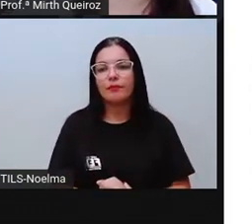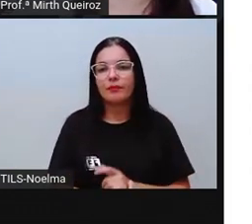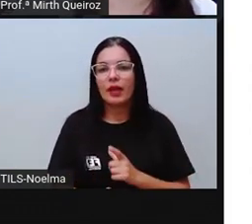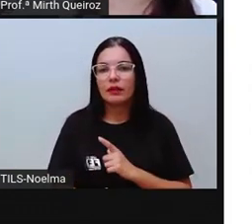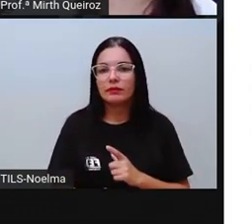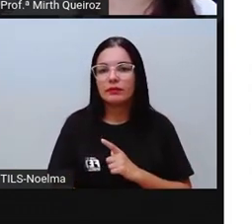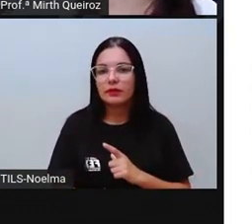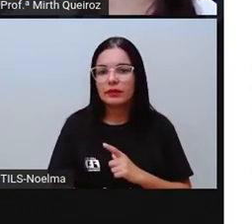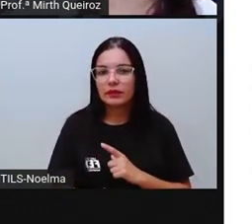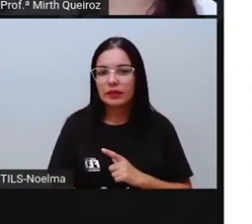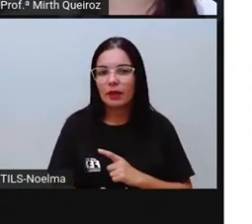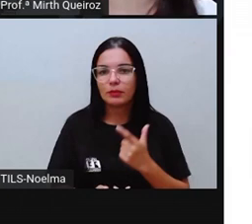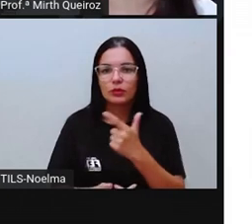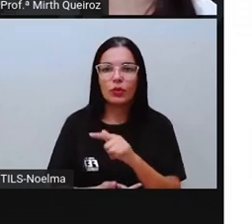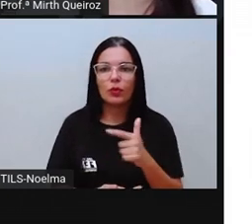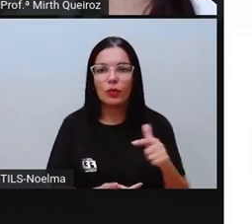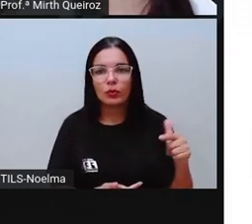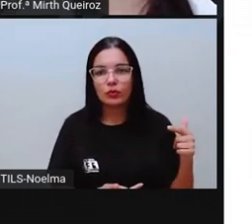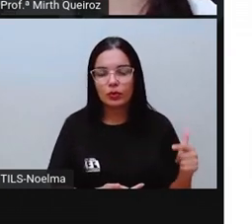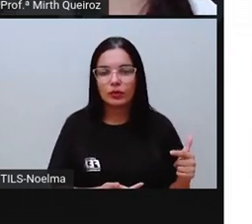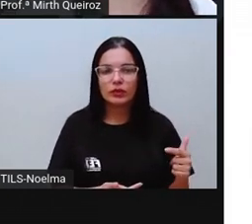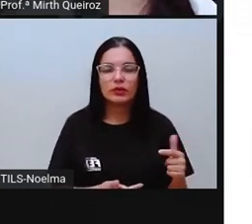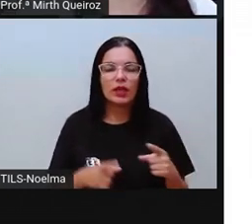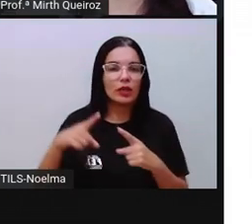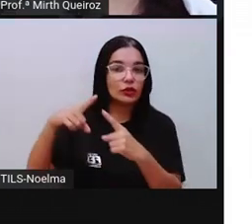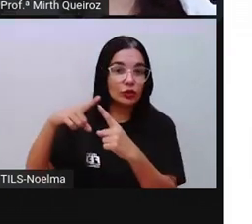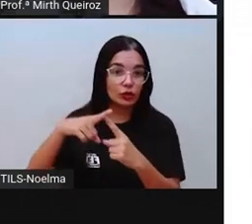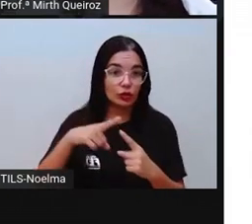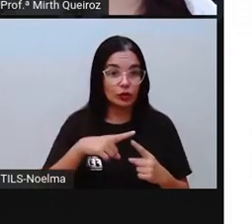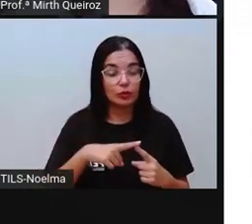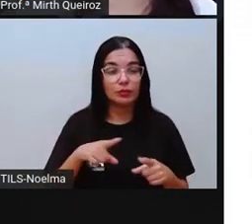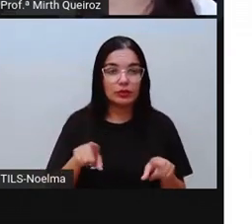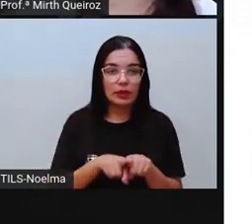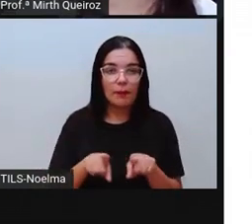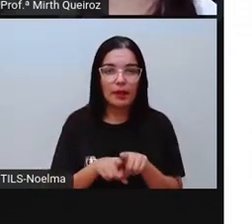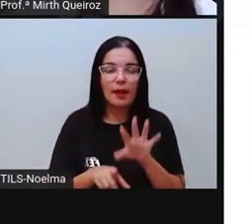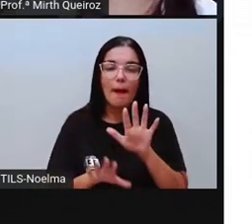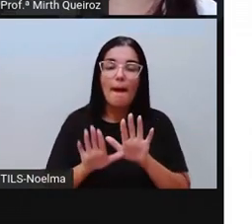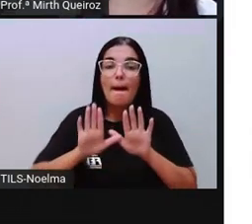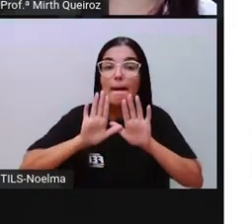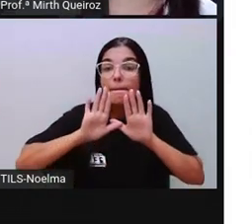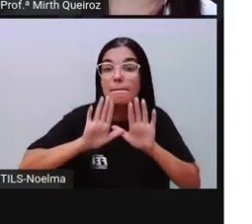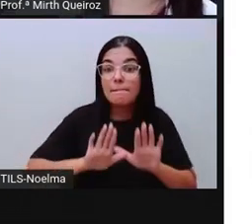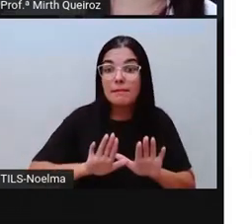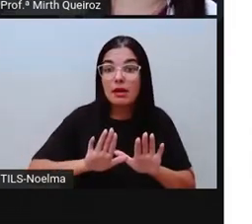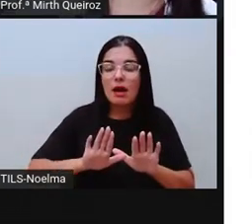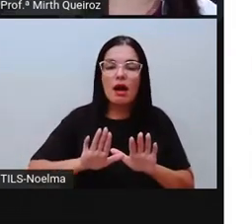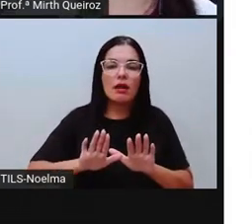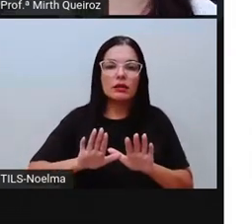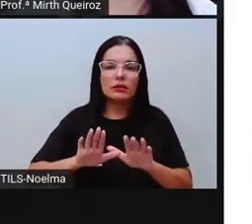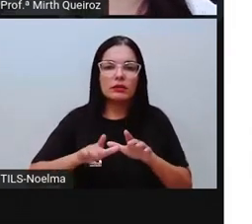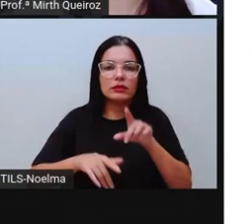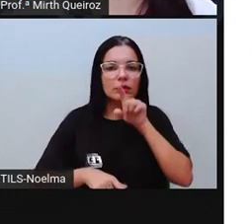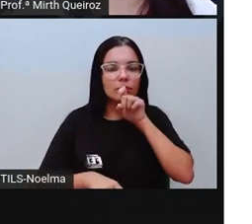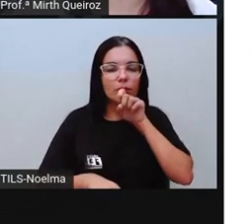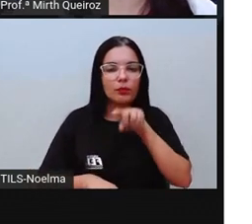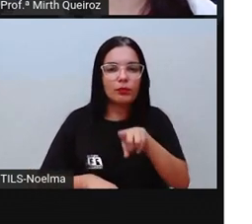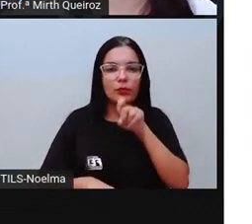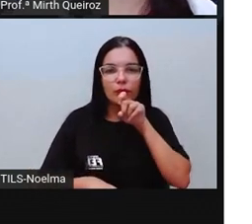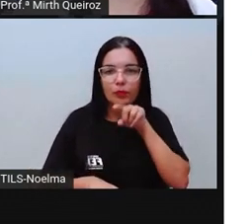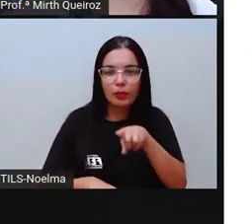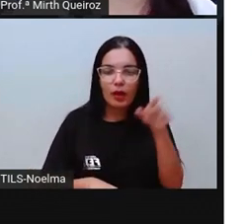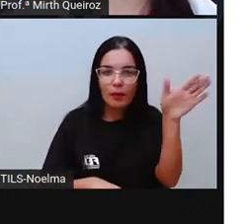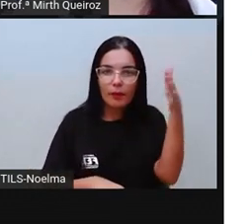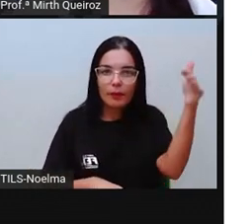nós temos, né? Nós temos outras espécies de tamanduás. Porém, o tamanduá-bandeira está em